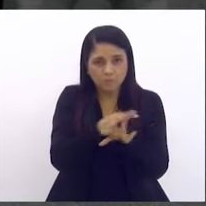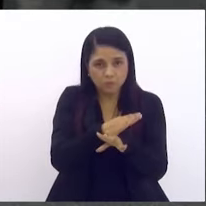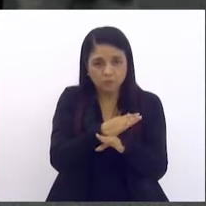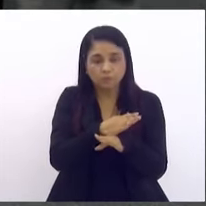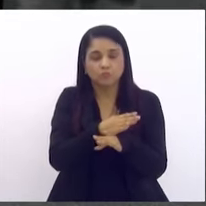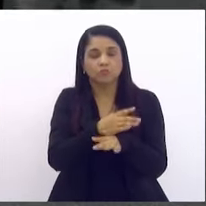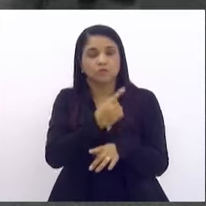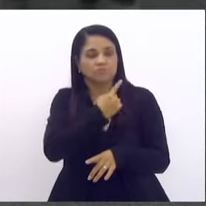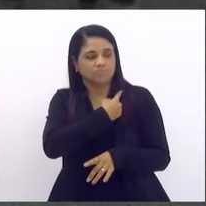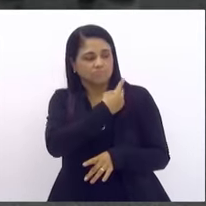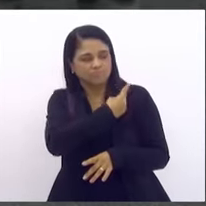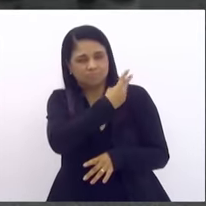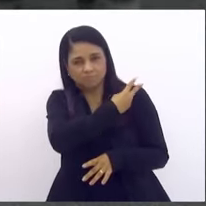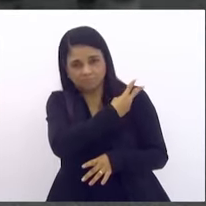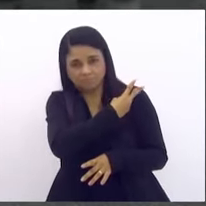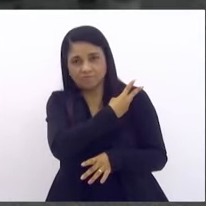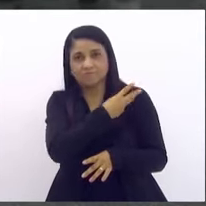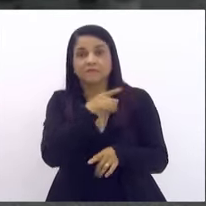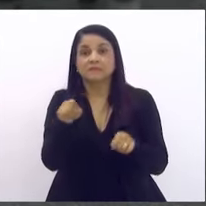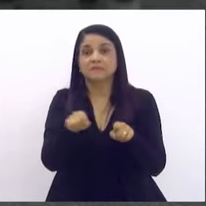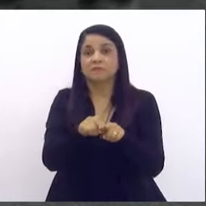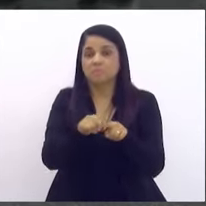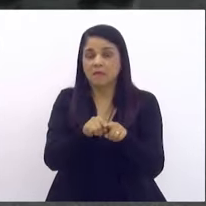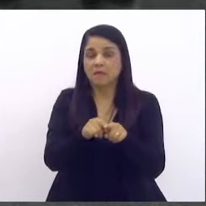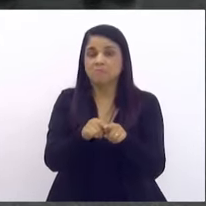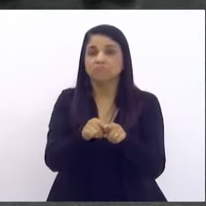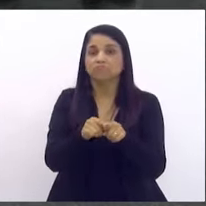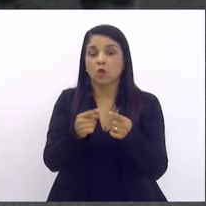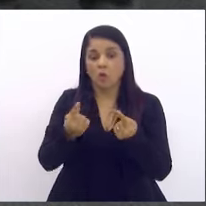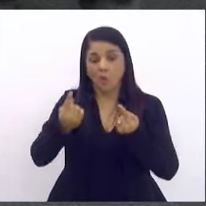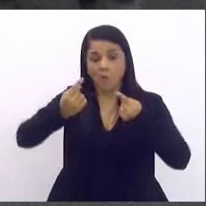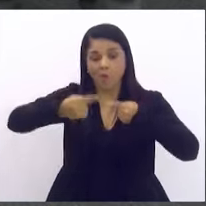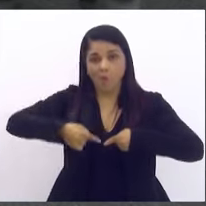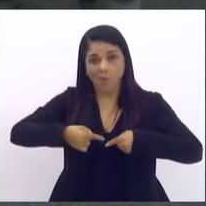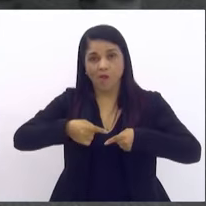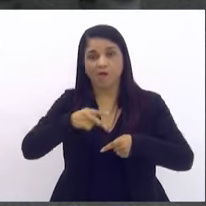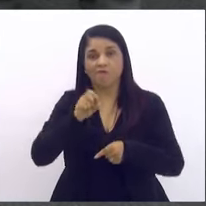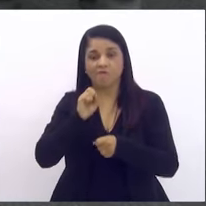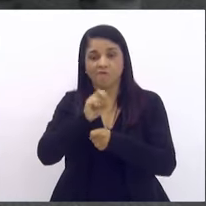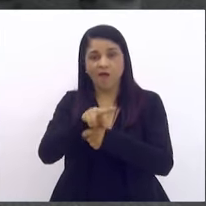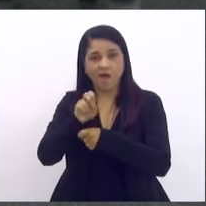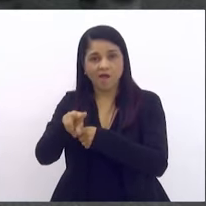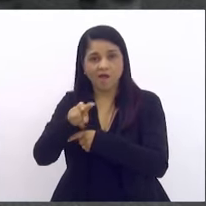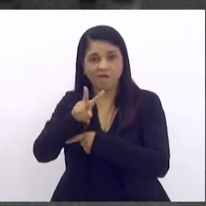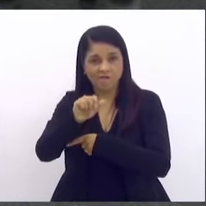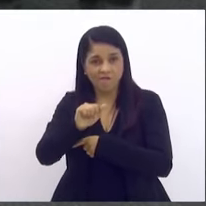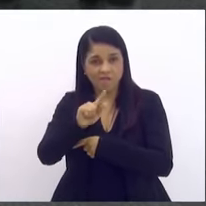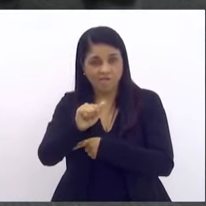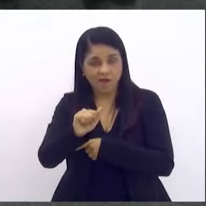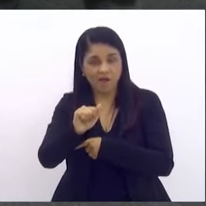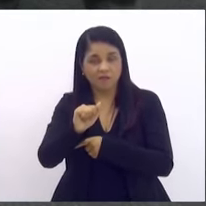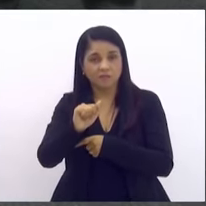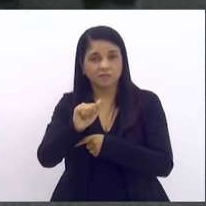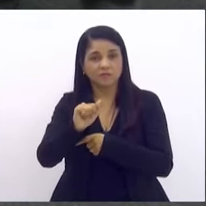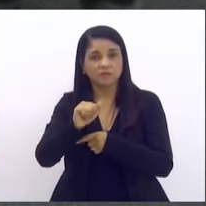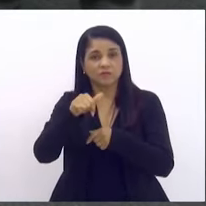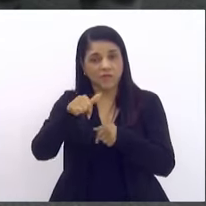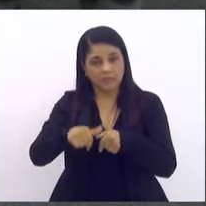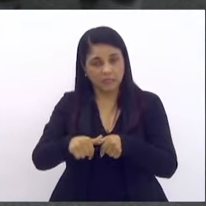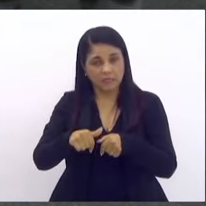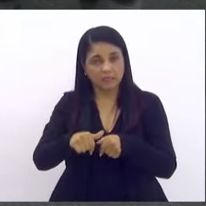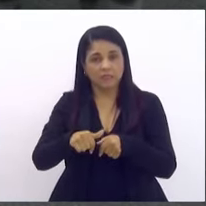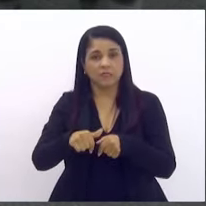do ensino médio também serve para que eles possam concorrer a vagas no exterior ou a vagas estabelecidas aqui no